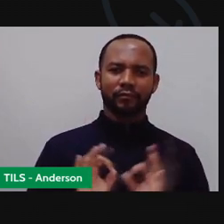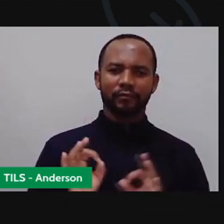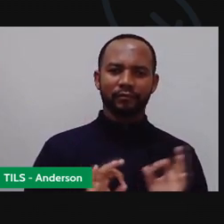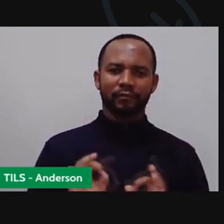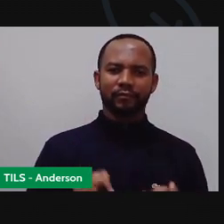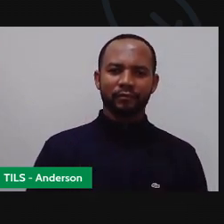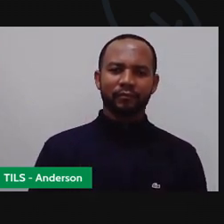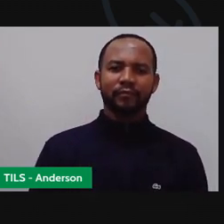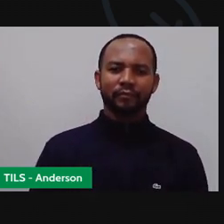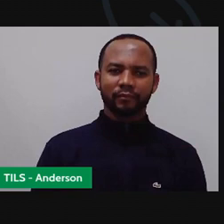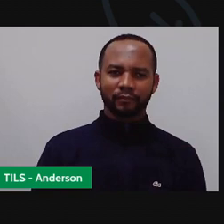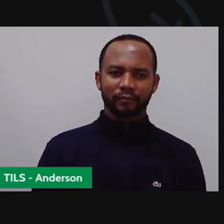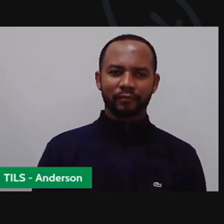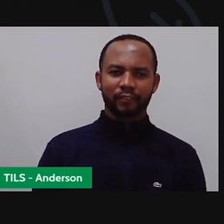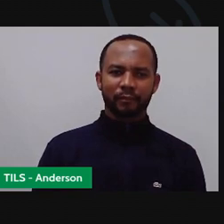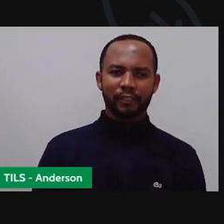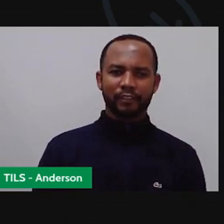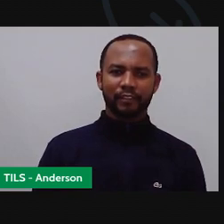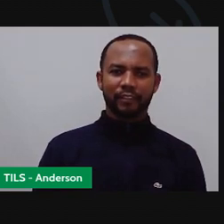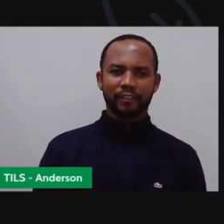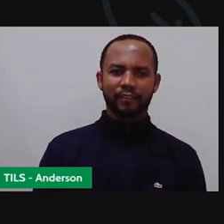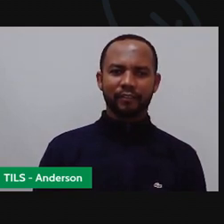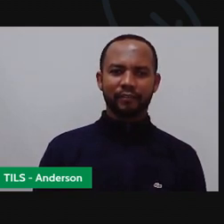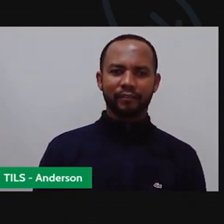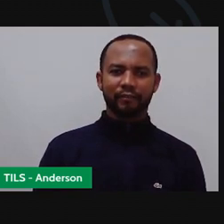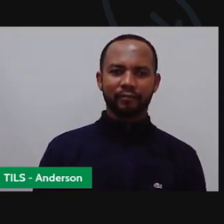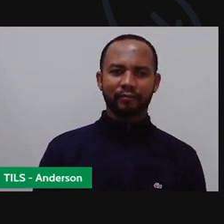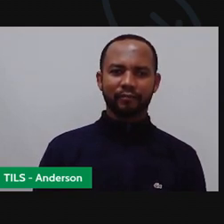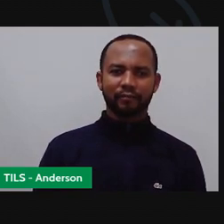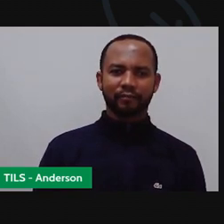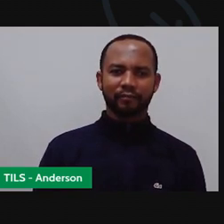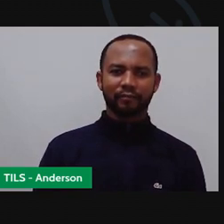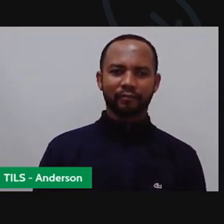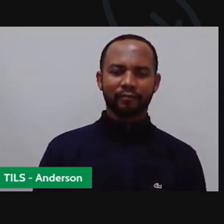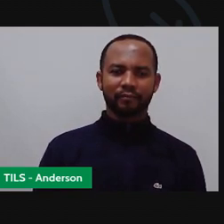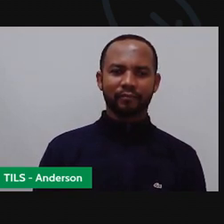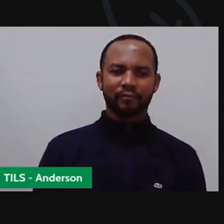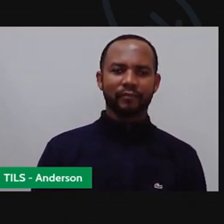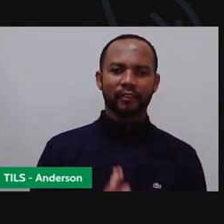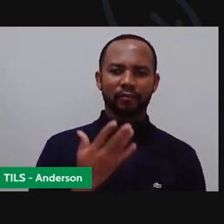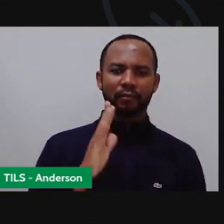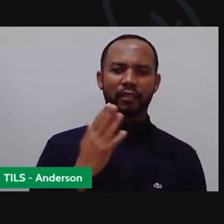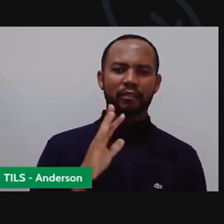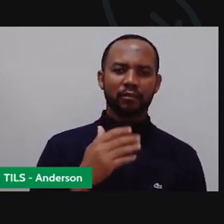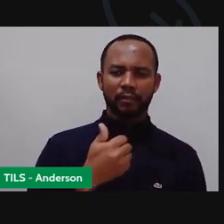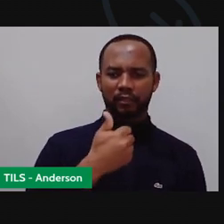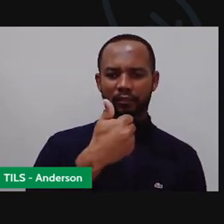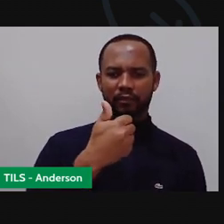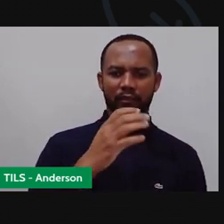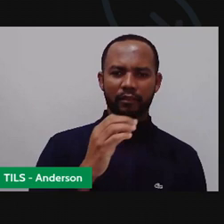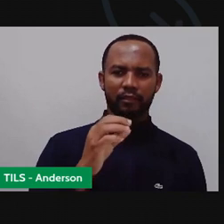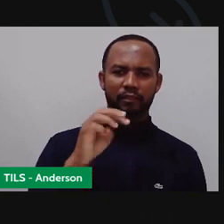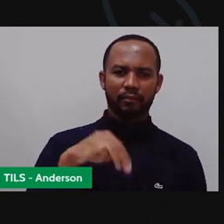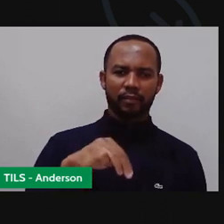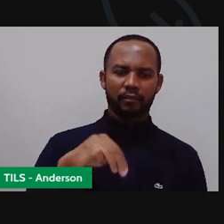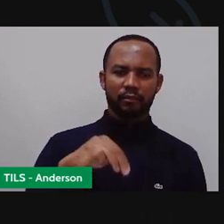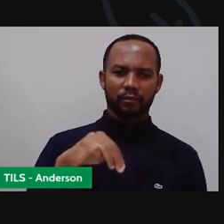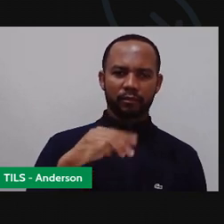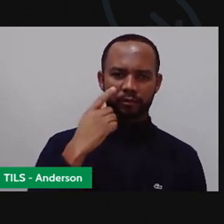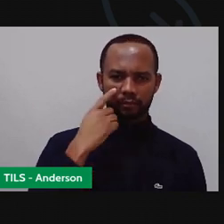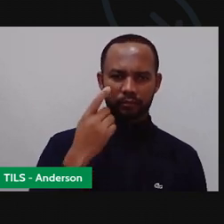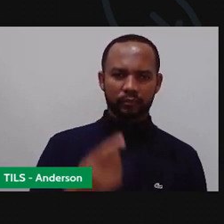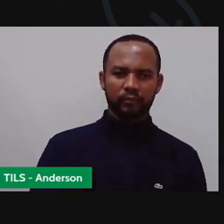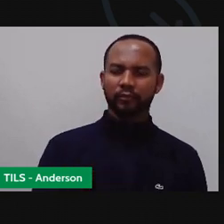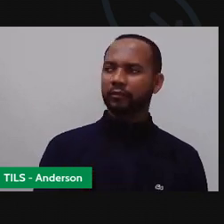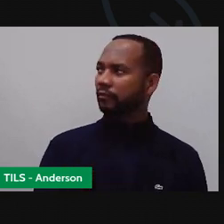Deixa aqui. Aí liga a batedeira e vai bater por aproximadamente aí 10 minutos, tá? A Pro, obviamente, vai